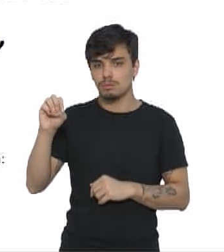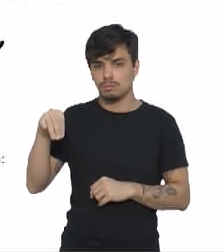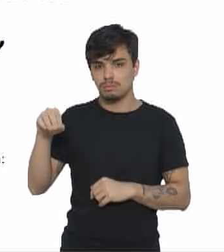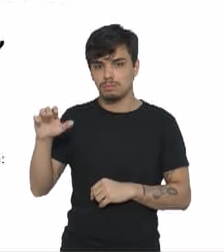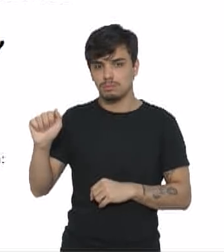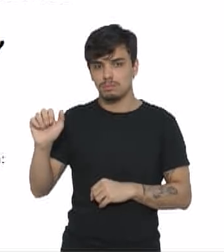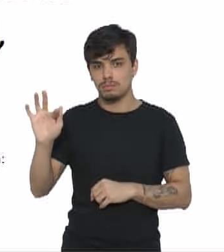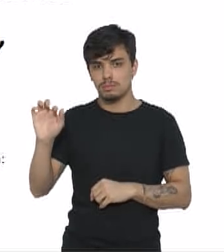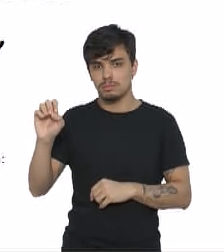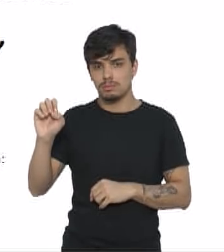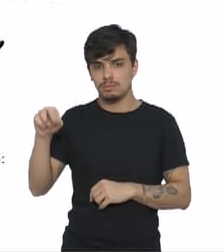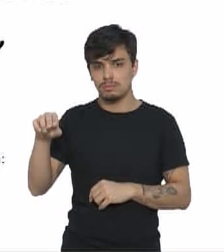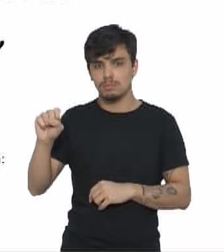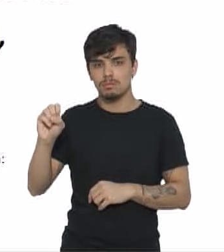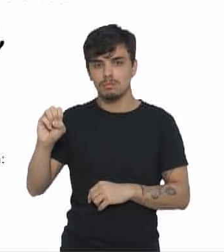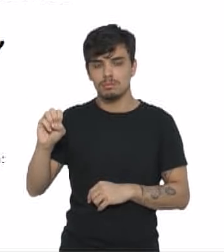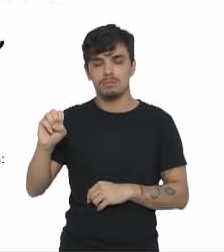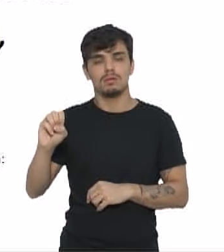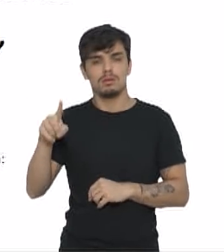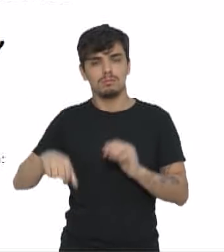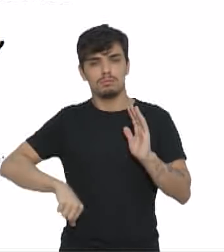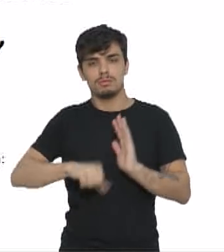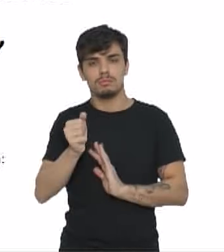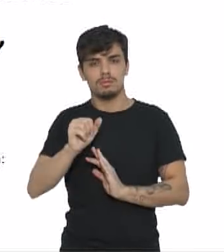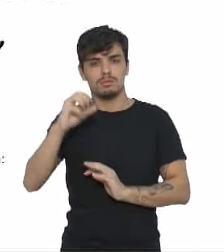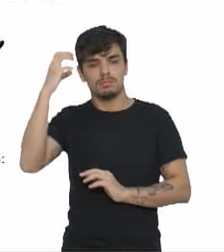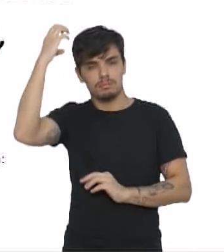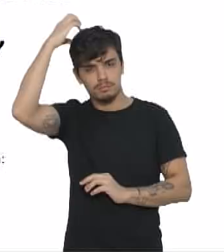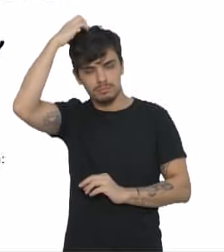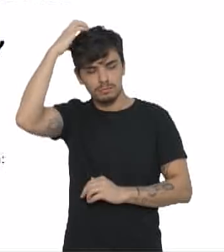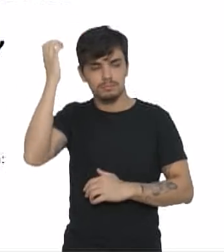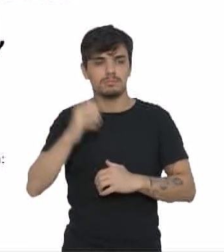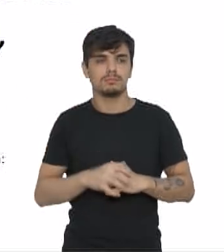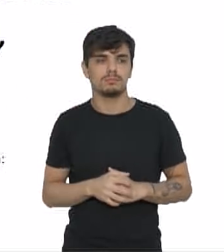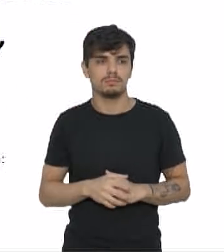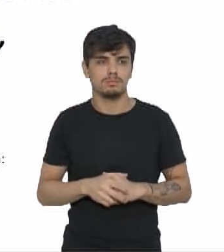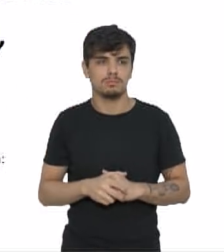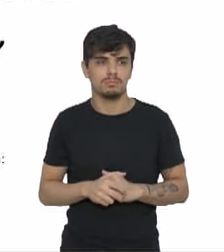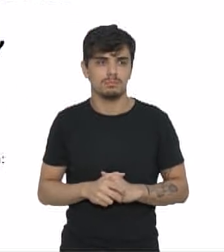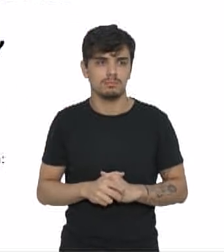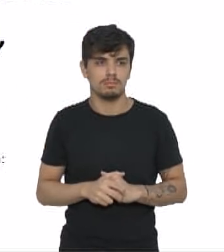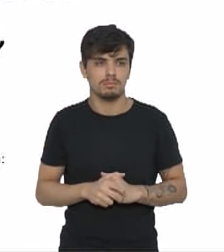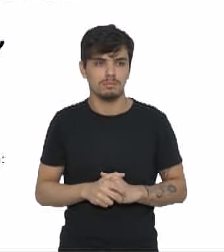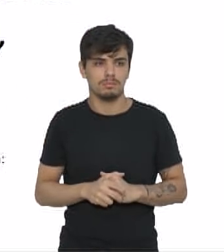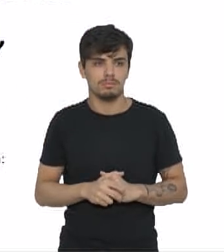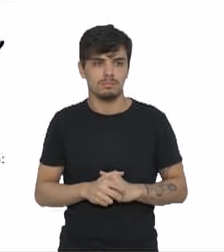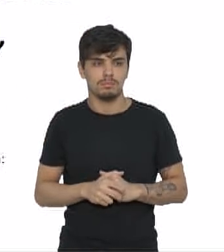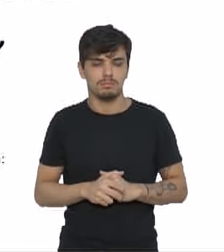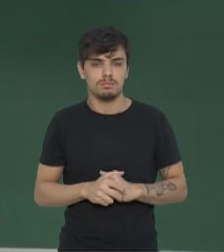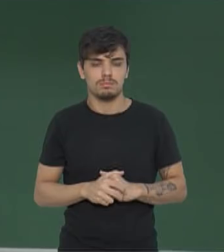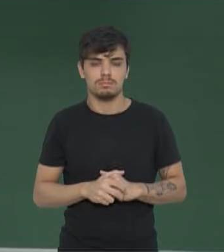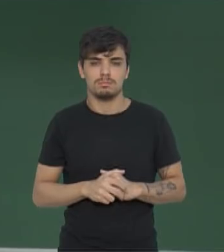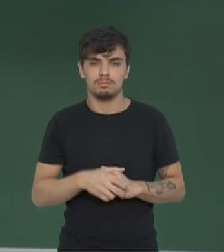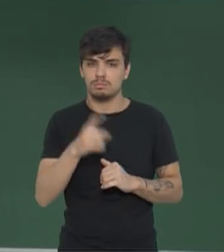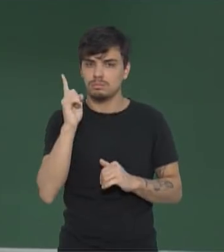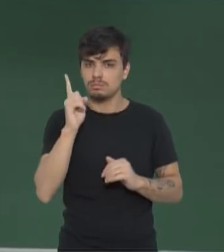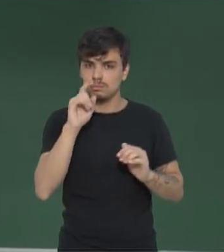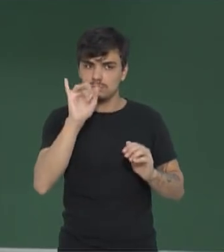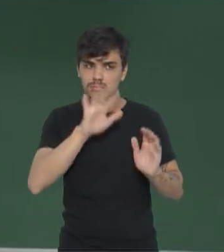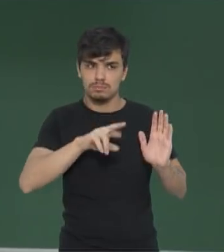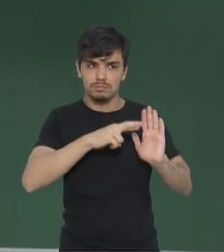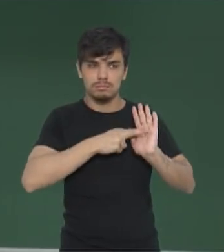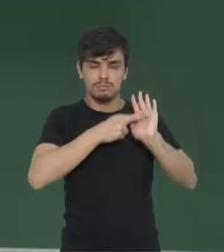rei, Genealogia dos Reis de Portugal, originalmente publicada em Portugal, Lisboa. É uma representação,